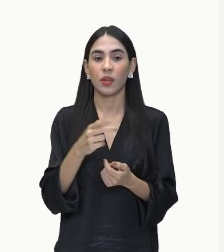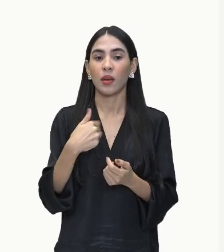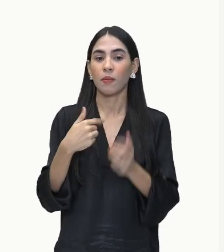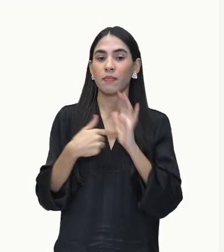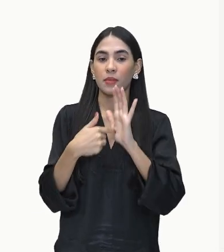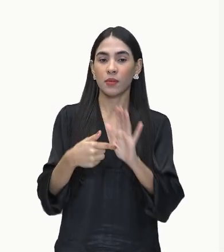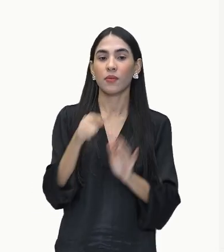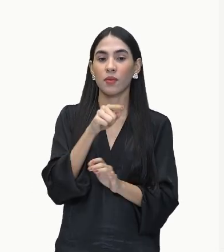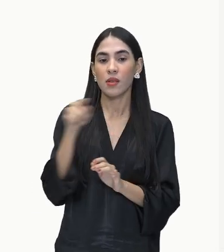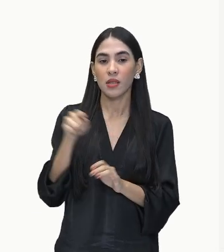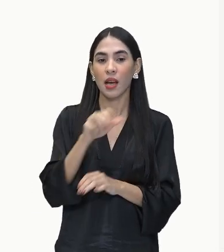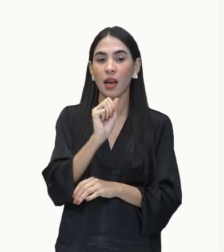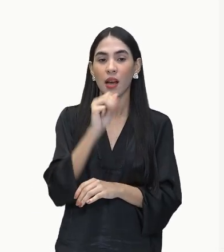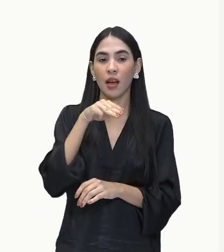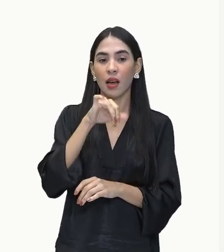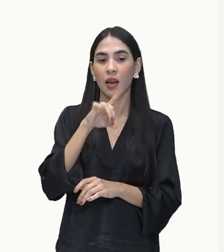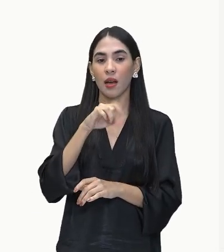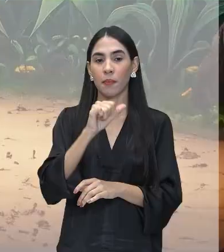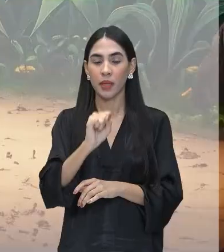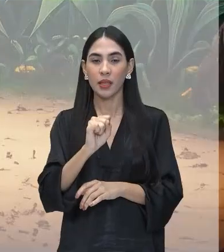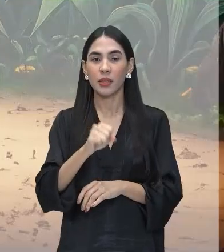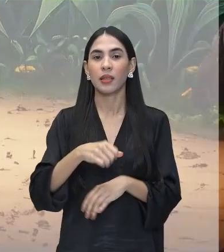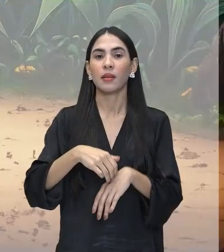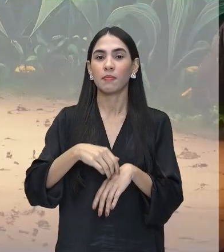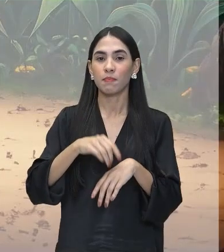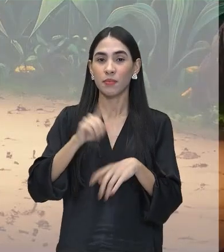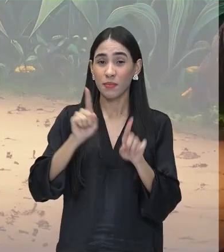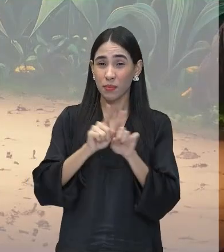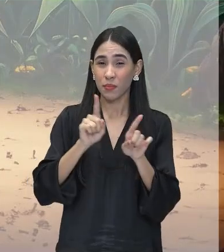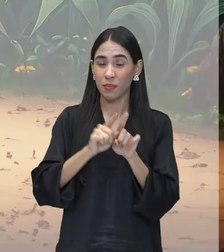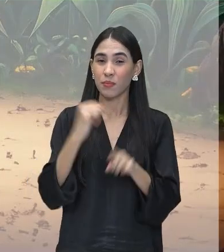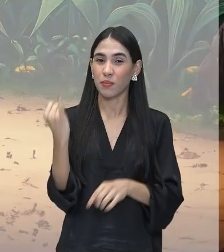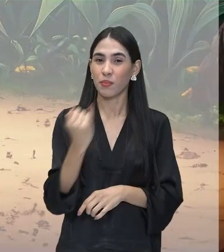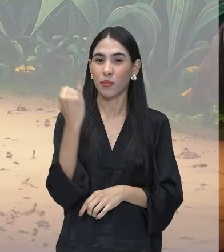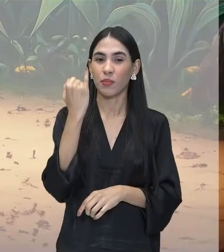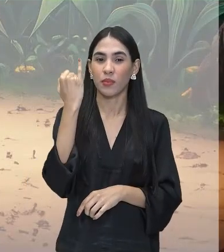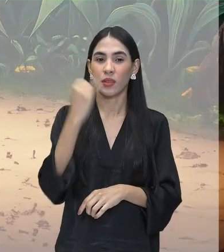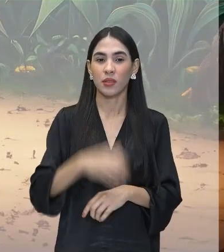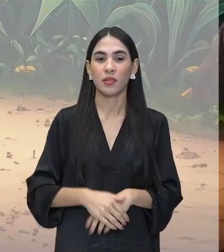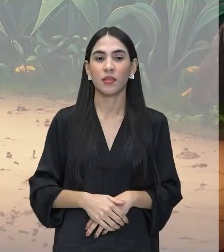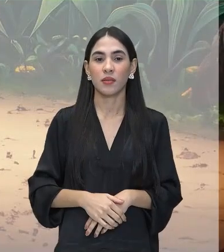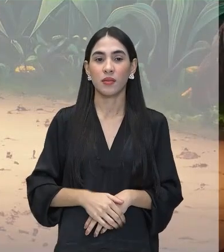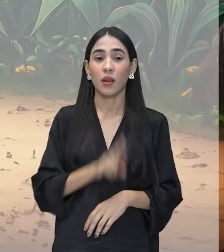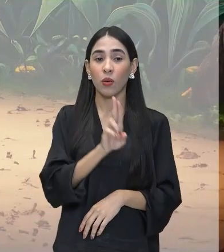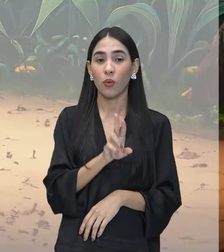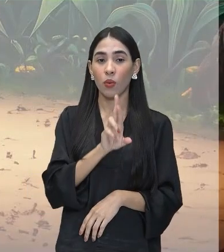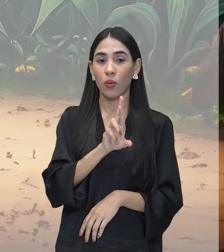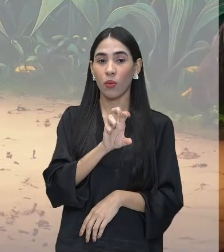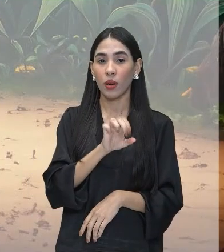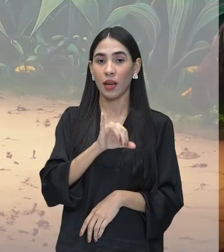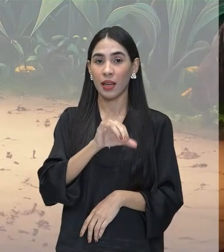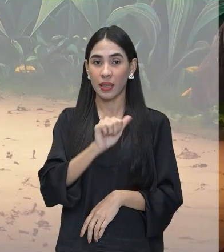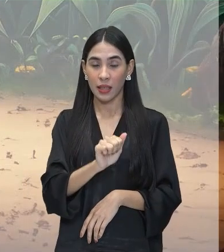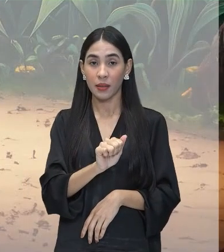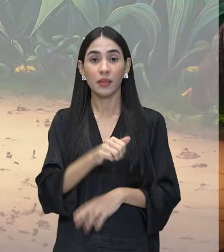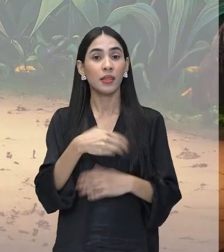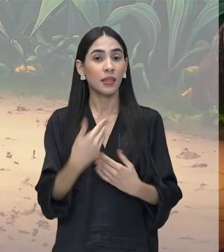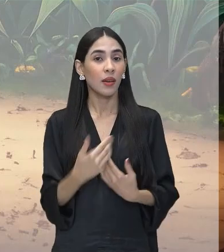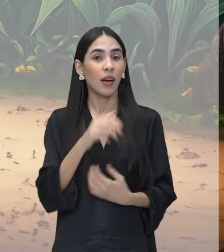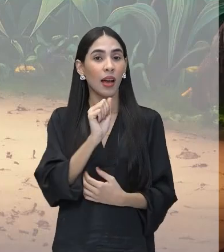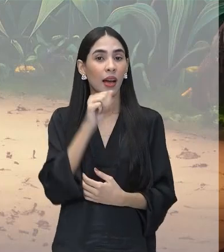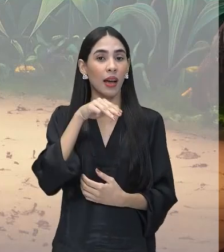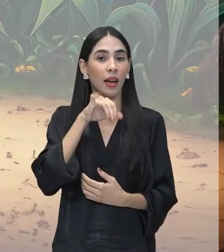para vocês aqui uma amida muito importante, que é a ureia, né? Essa amida, ela é